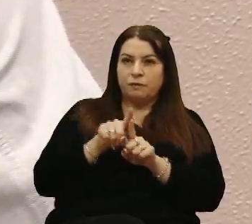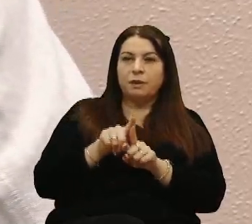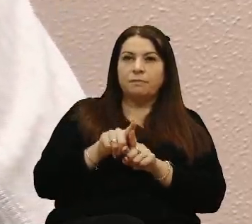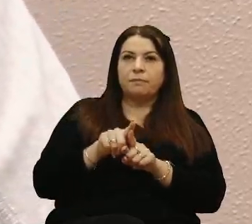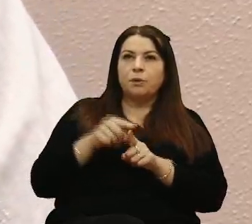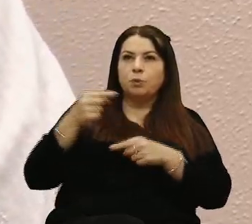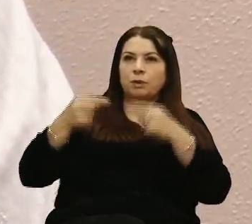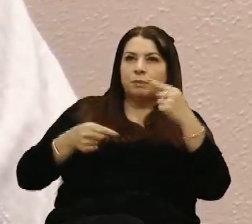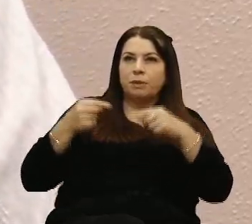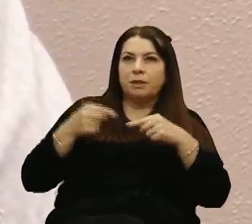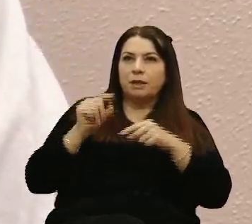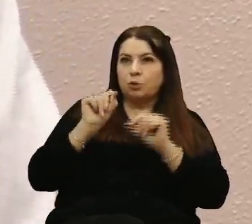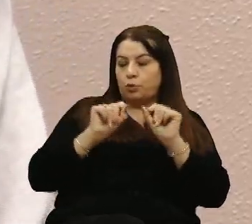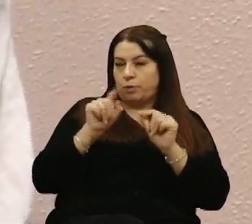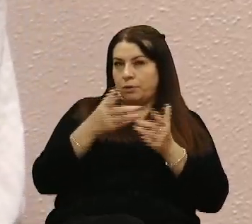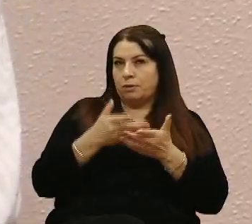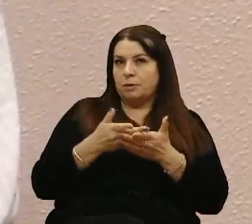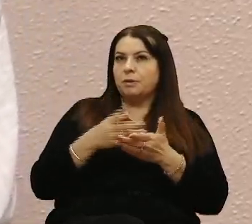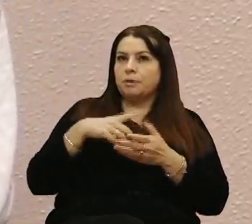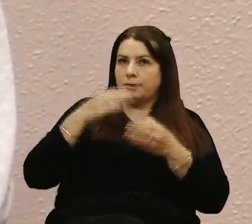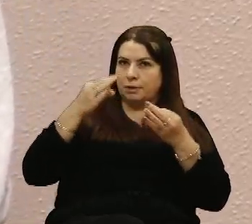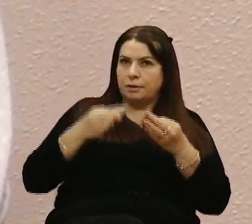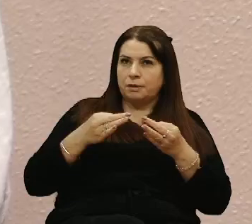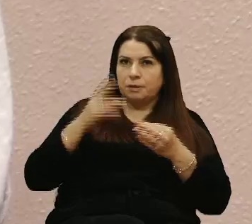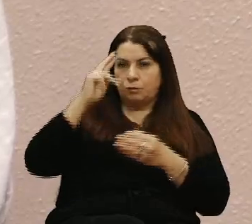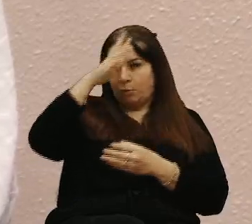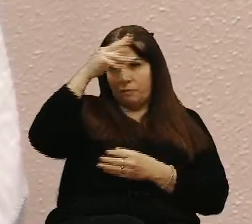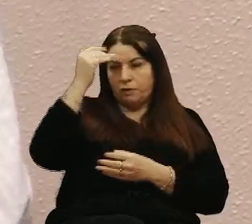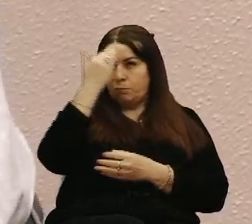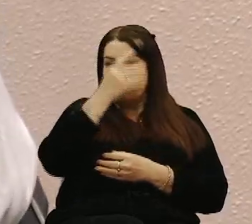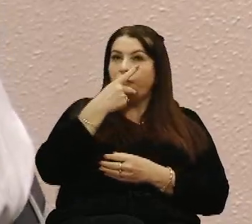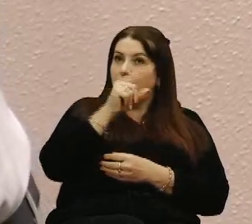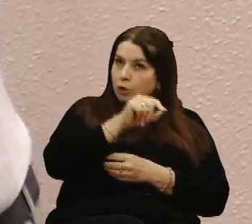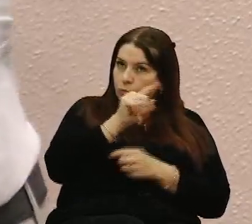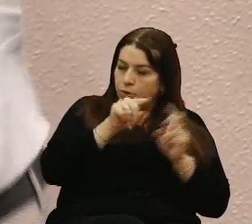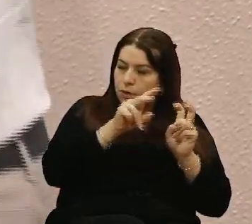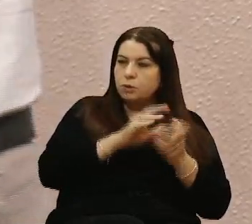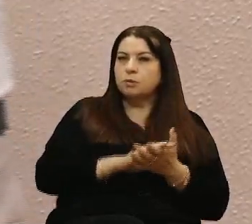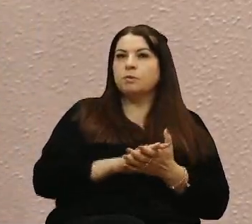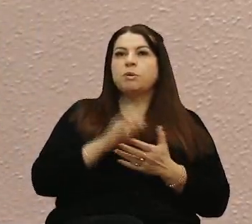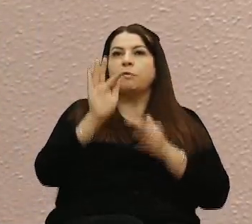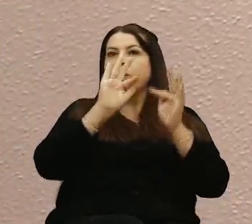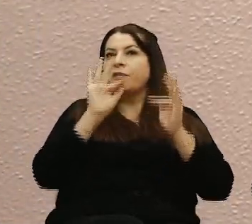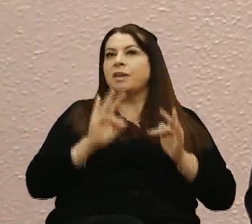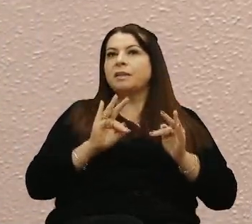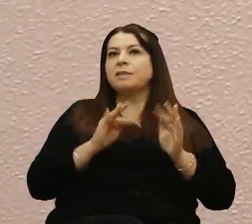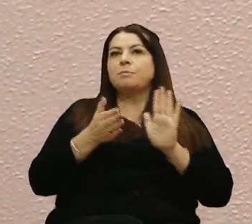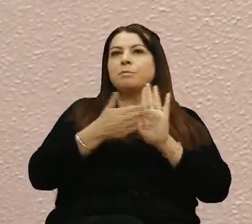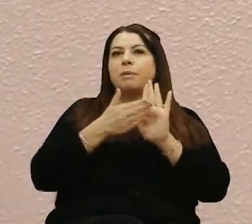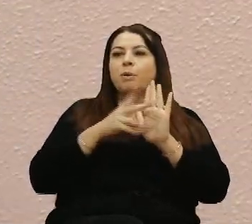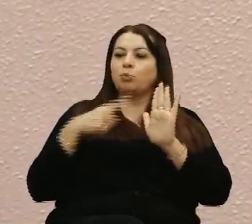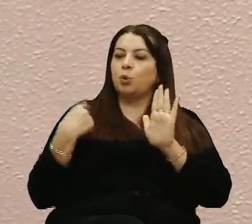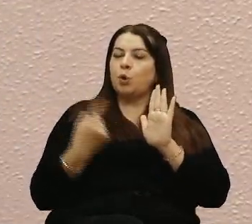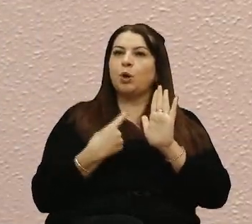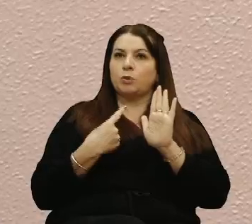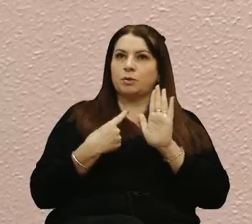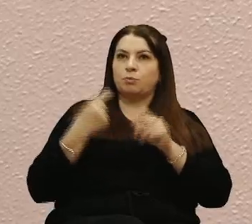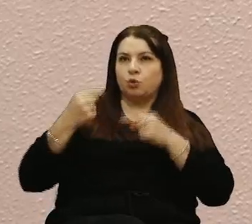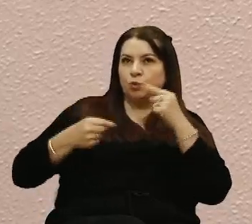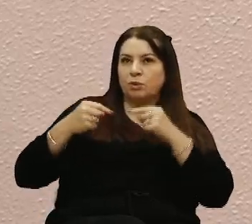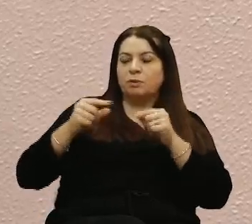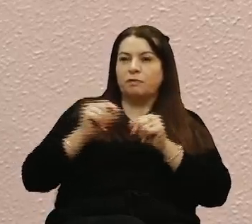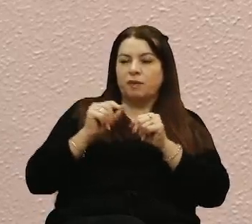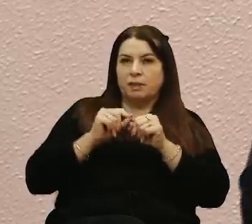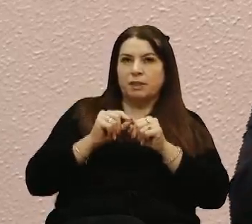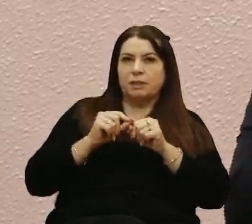os debates sobre isso. Logo tenho certeza que o prefeito Adiló vai falar sobre isso. Fiquei muito feliz porque é uma pauta nossa. Era uma discussão que nós